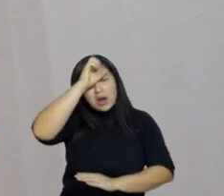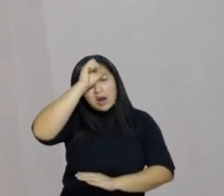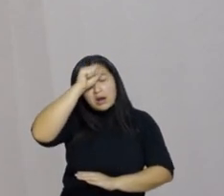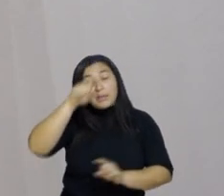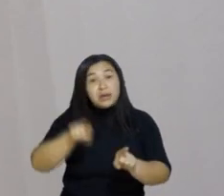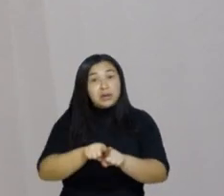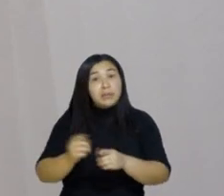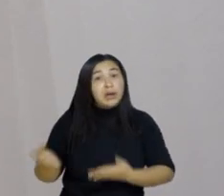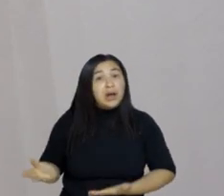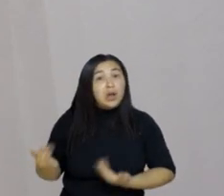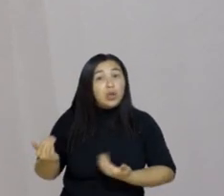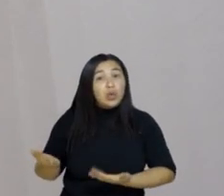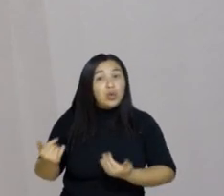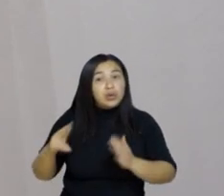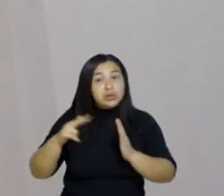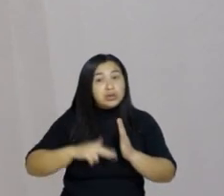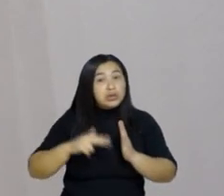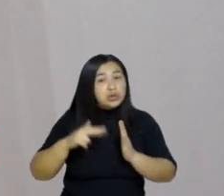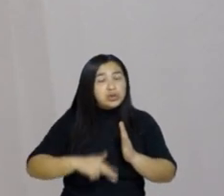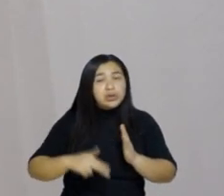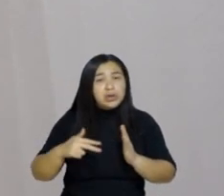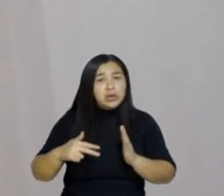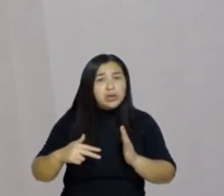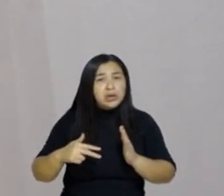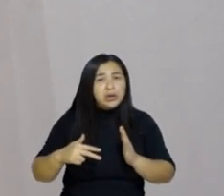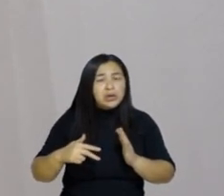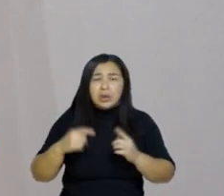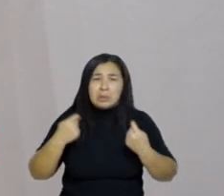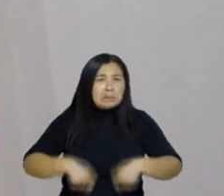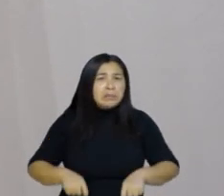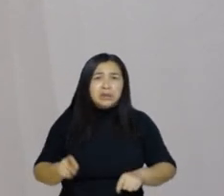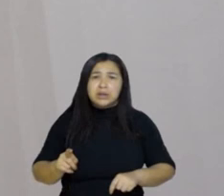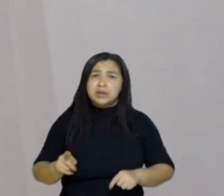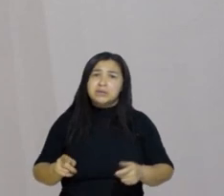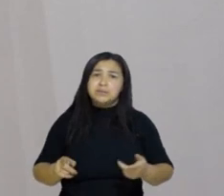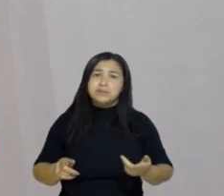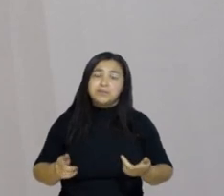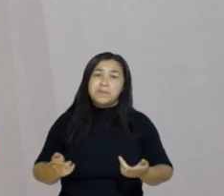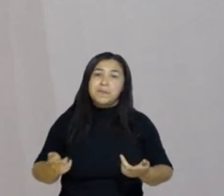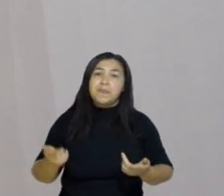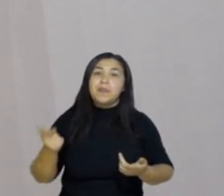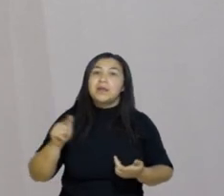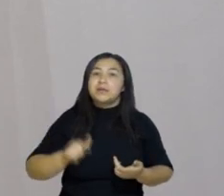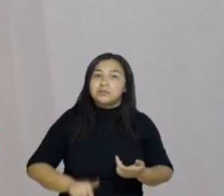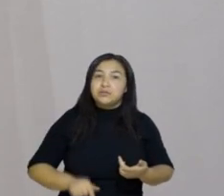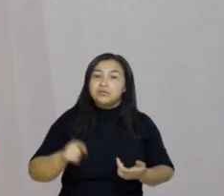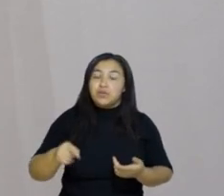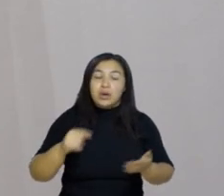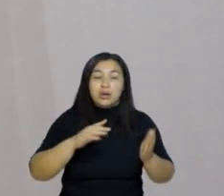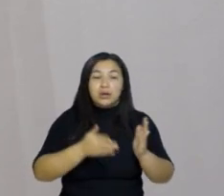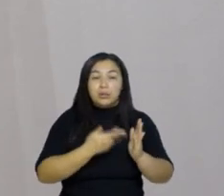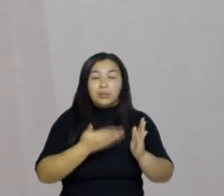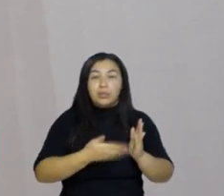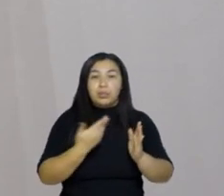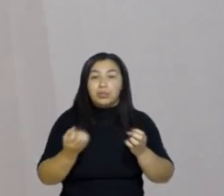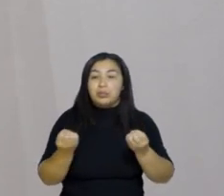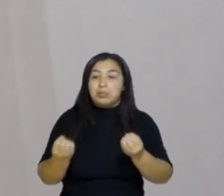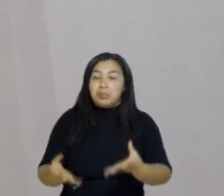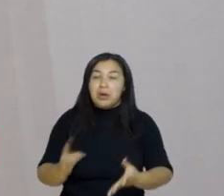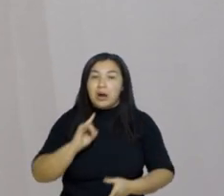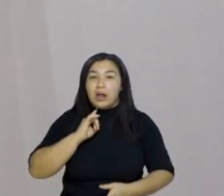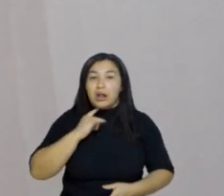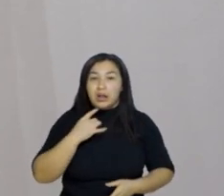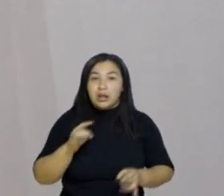precisa ler em uma biblioteca. Ao reafirmar a atitude de jogar as obras no lixo, a